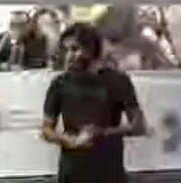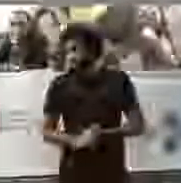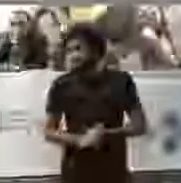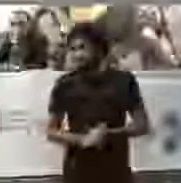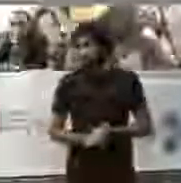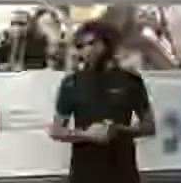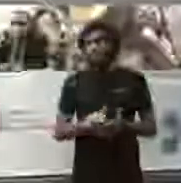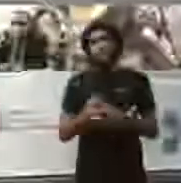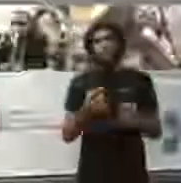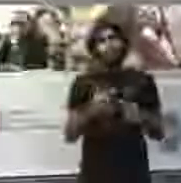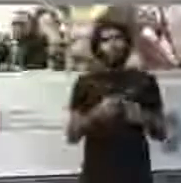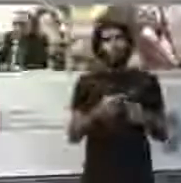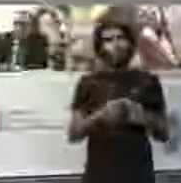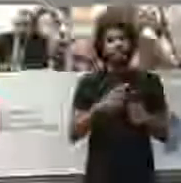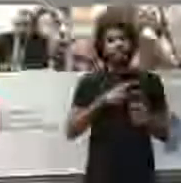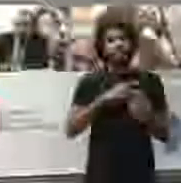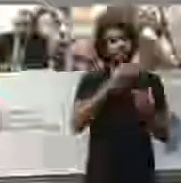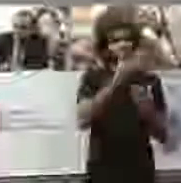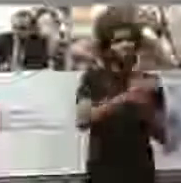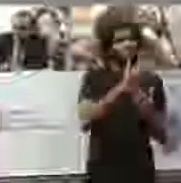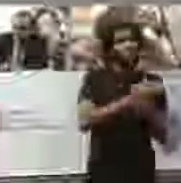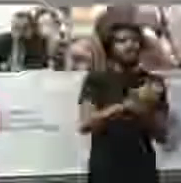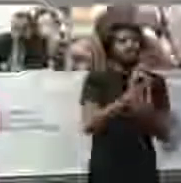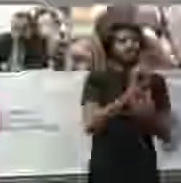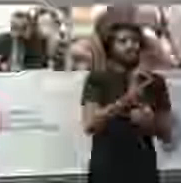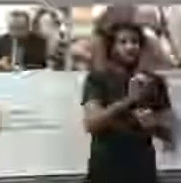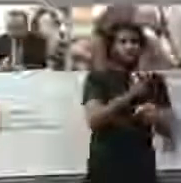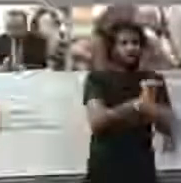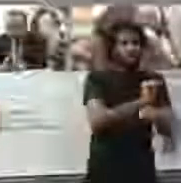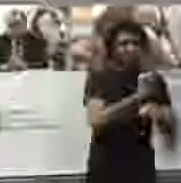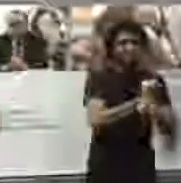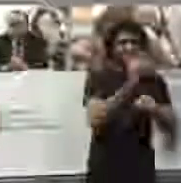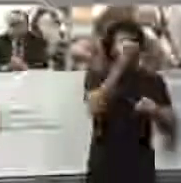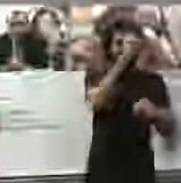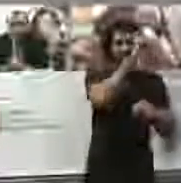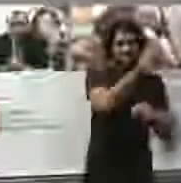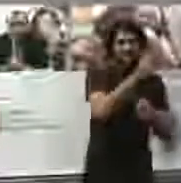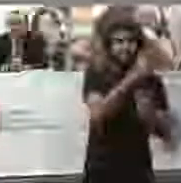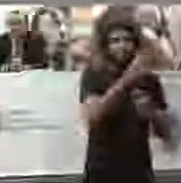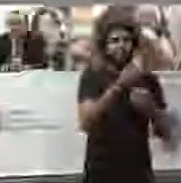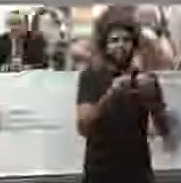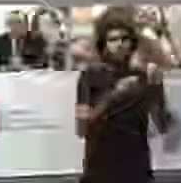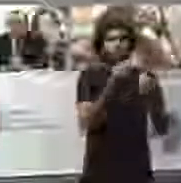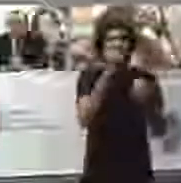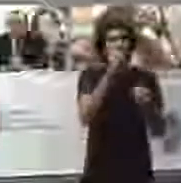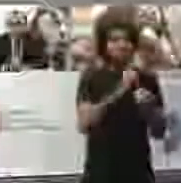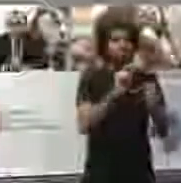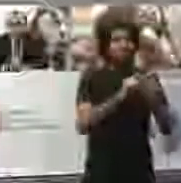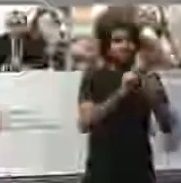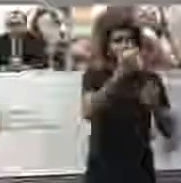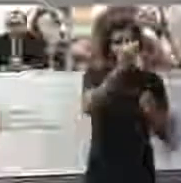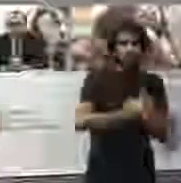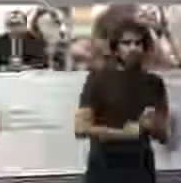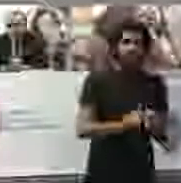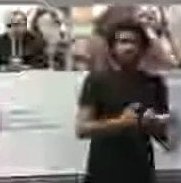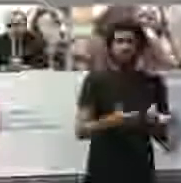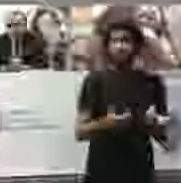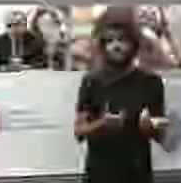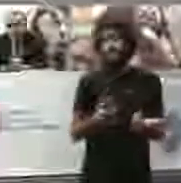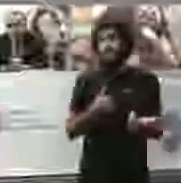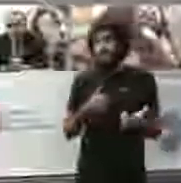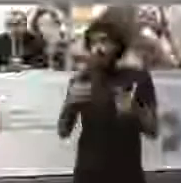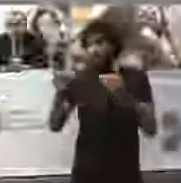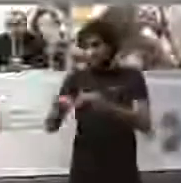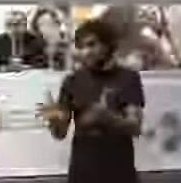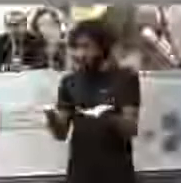dificultar esse essa essa possibilidade de fazer gestão eu queria encerrar dizendo que o nosso sistema